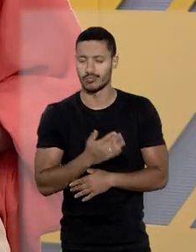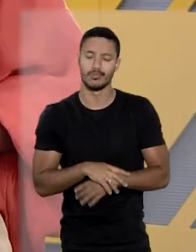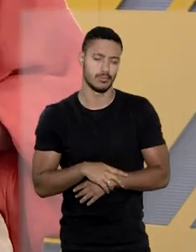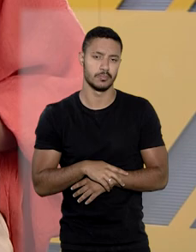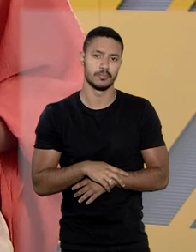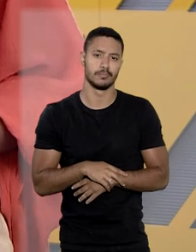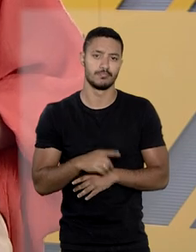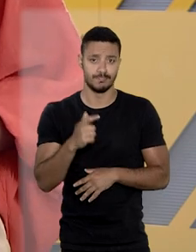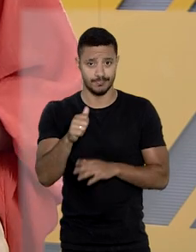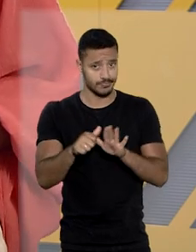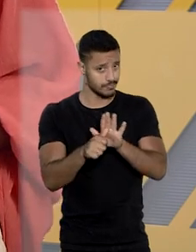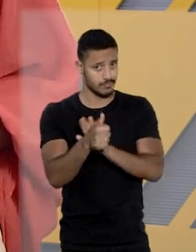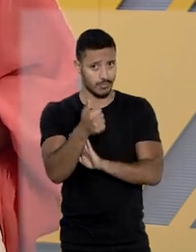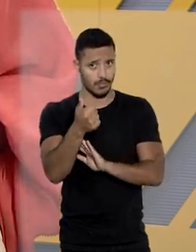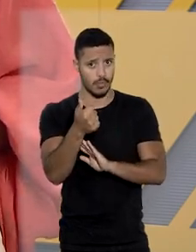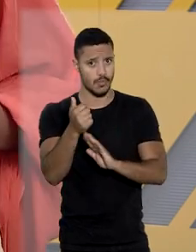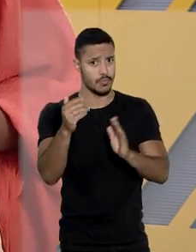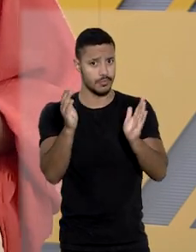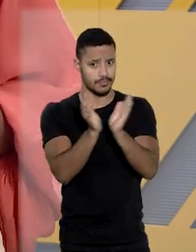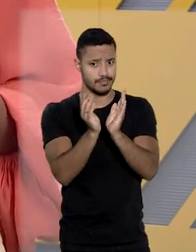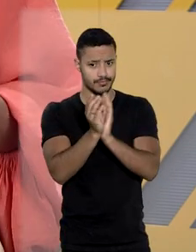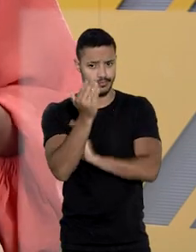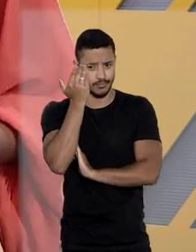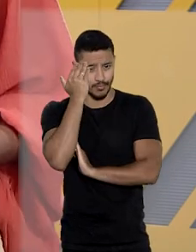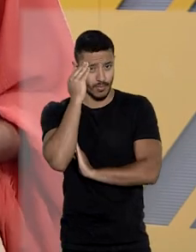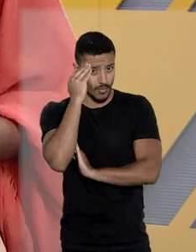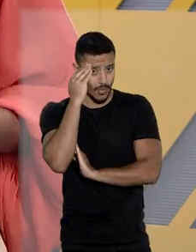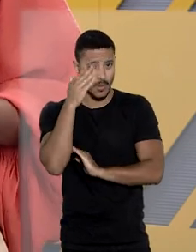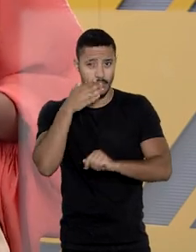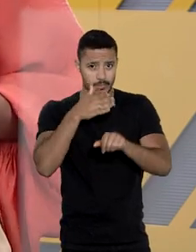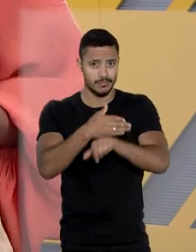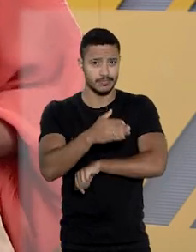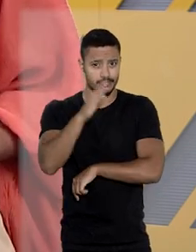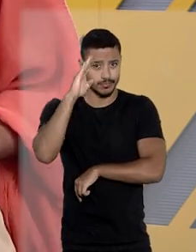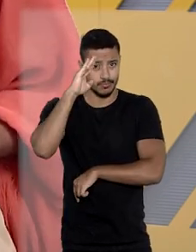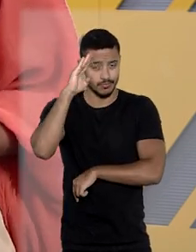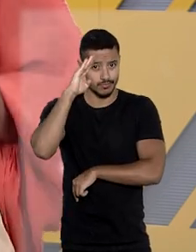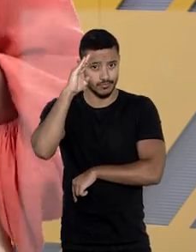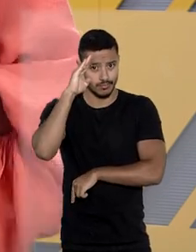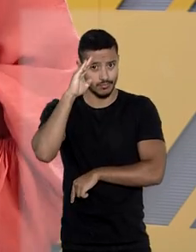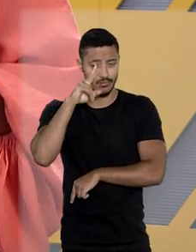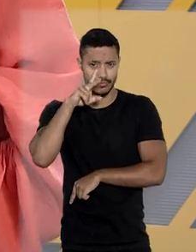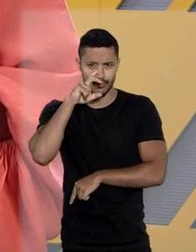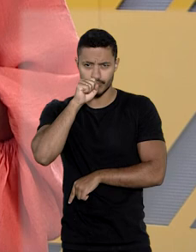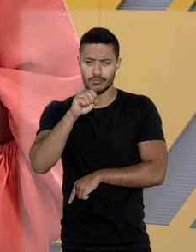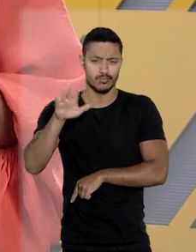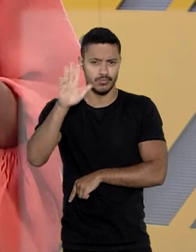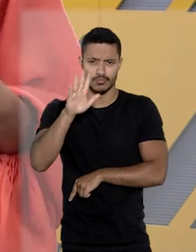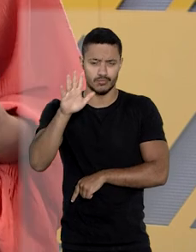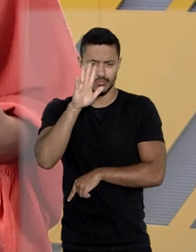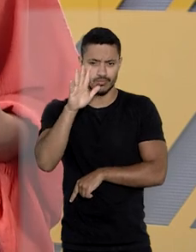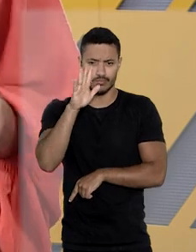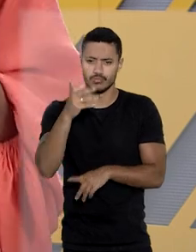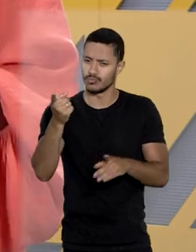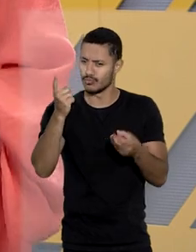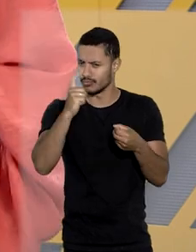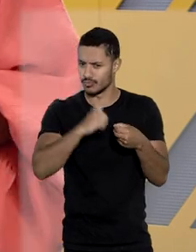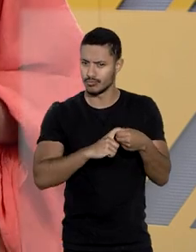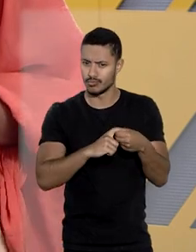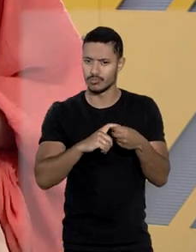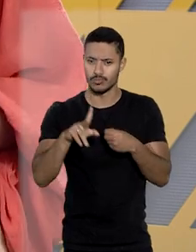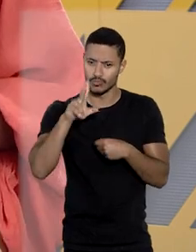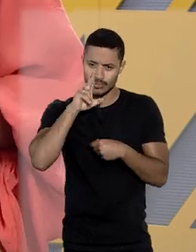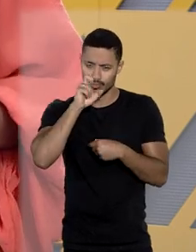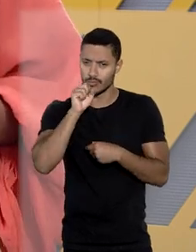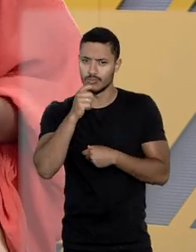E a primeira turma entendeu que a atuação voluntária de reservista na Força Nacional não implica retorno à ativa nas